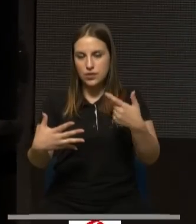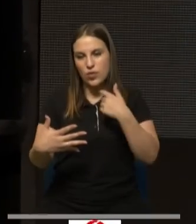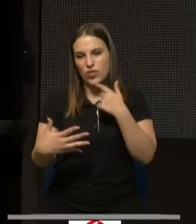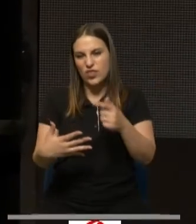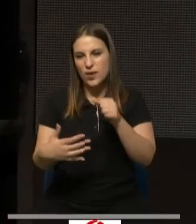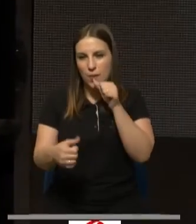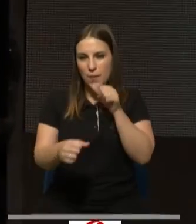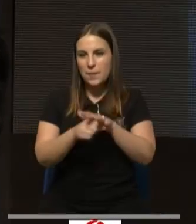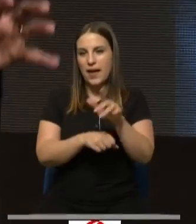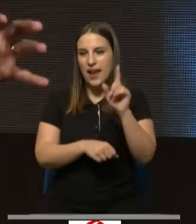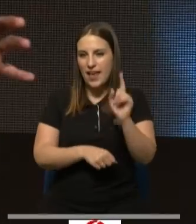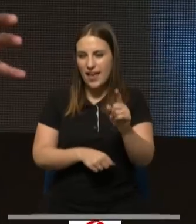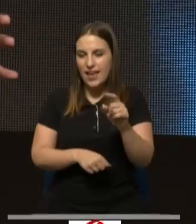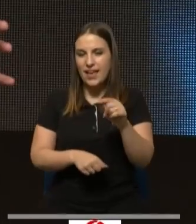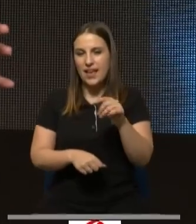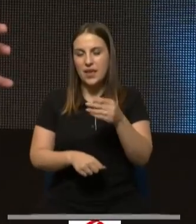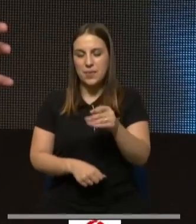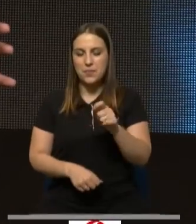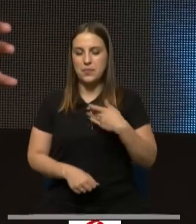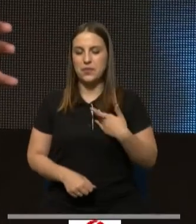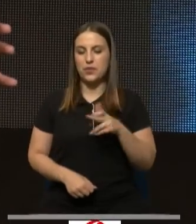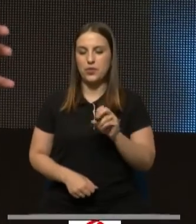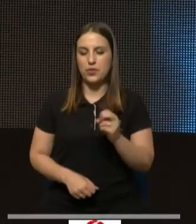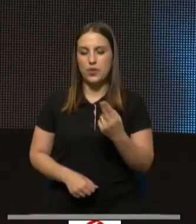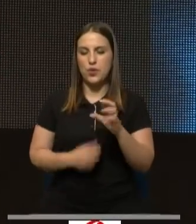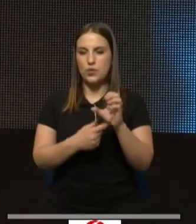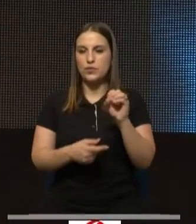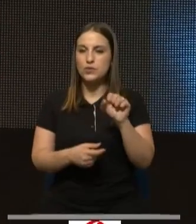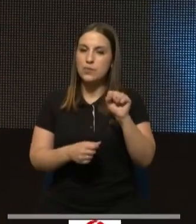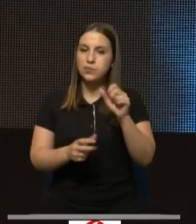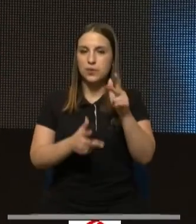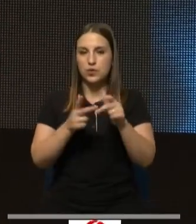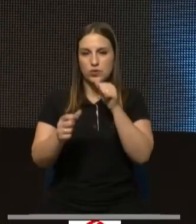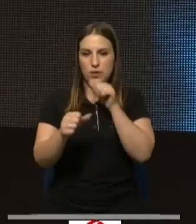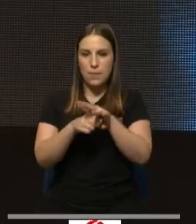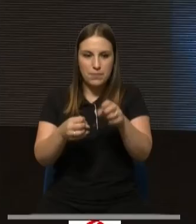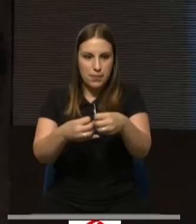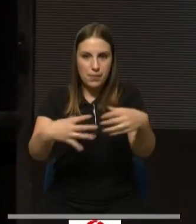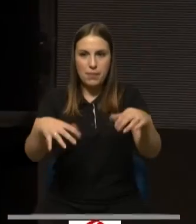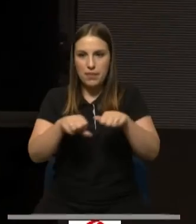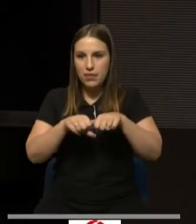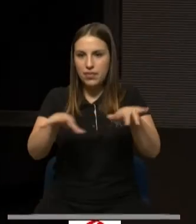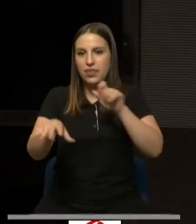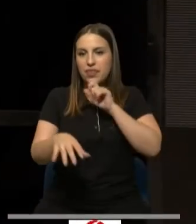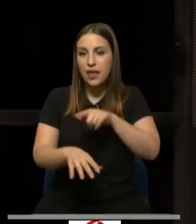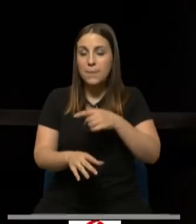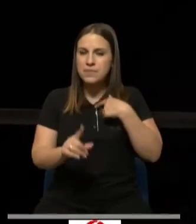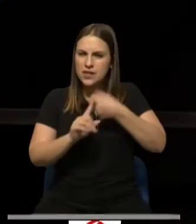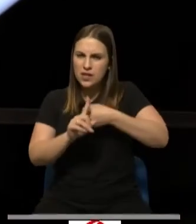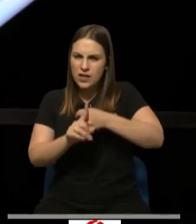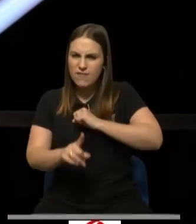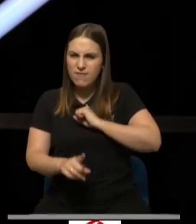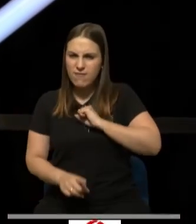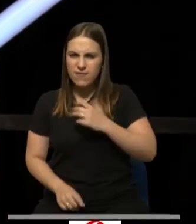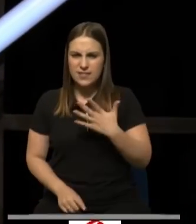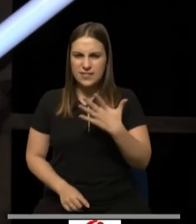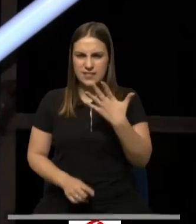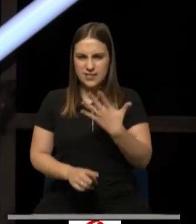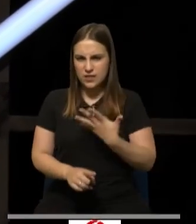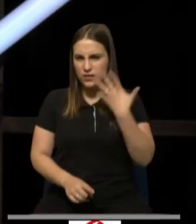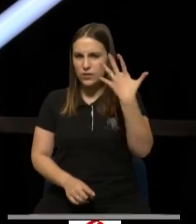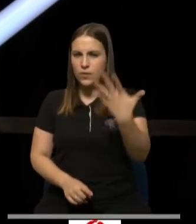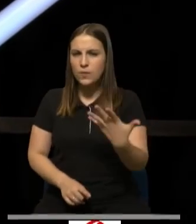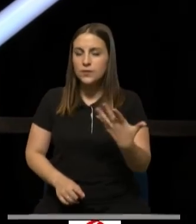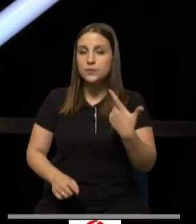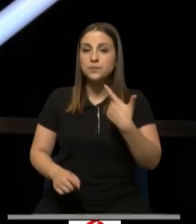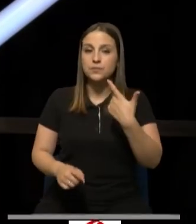em Pedroços, será essa base para a indústria do mar. E essa ligação, que foi a minha luta durante 5 anos, quer dizer, nós